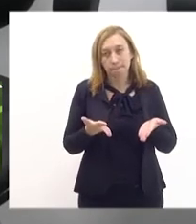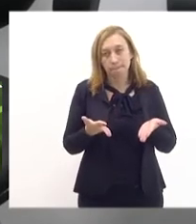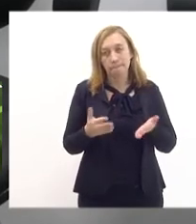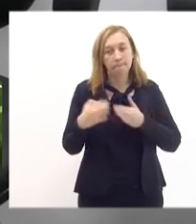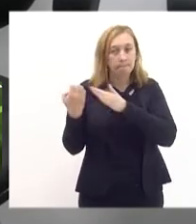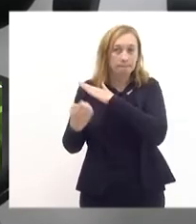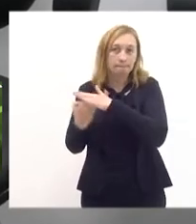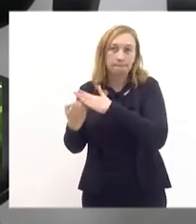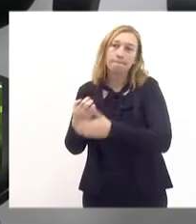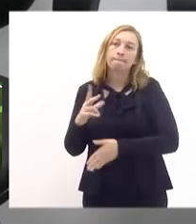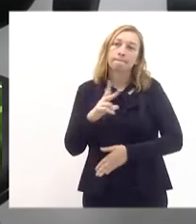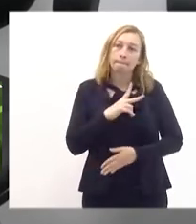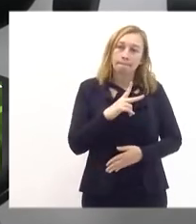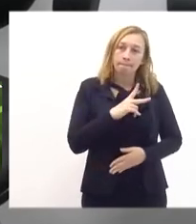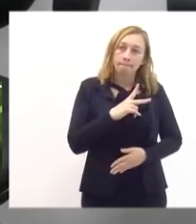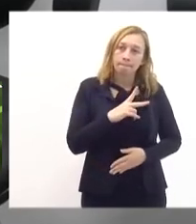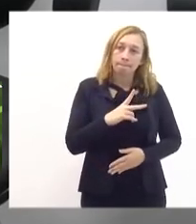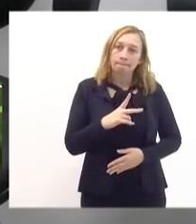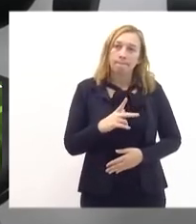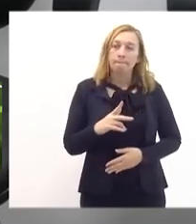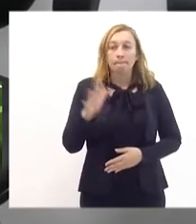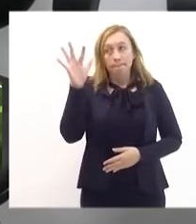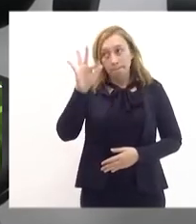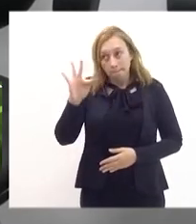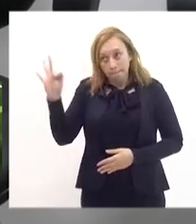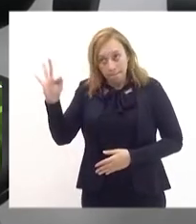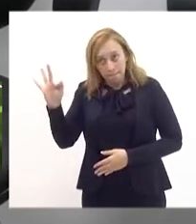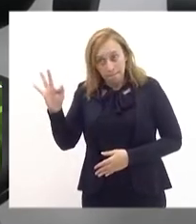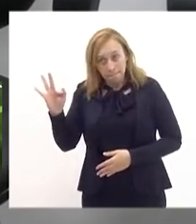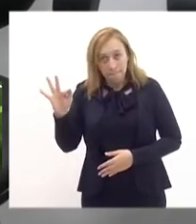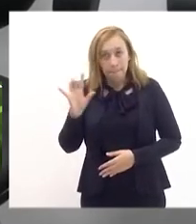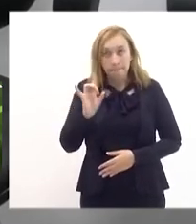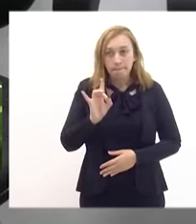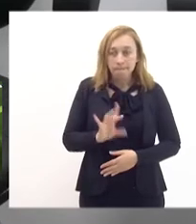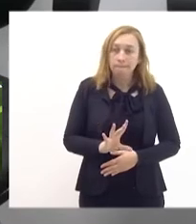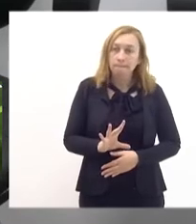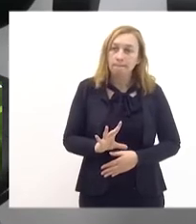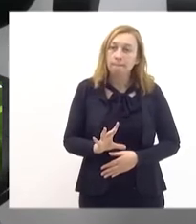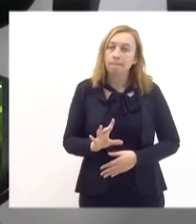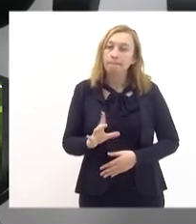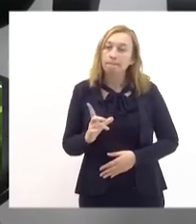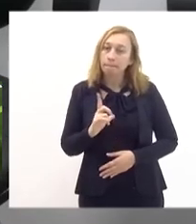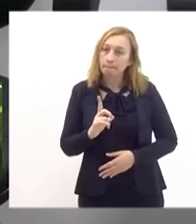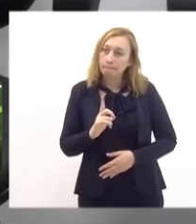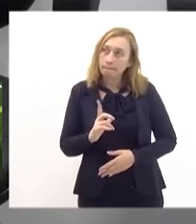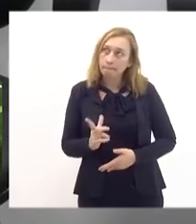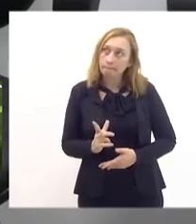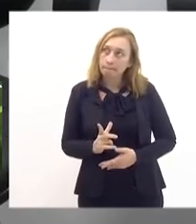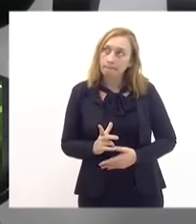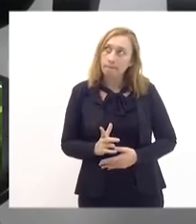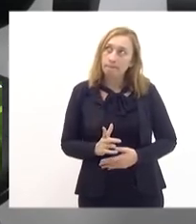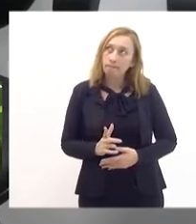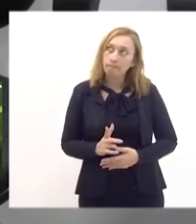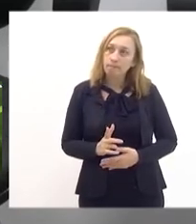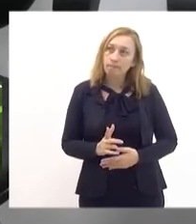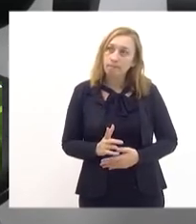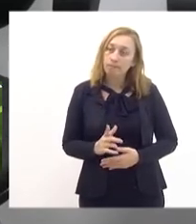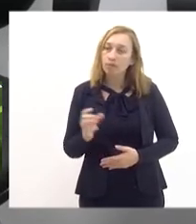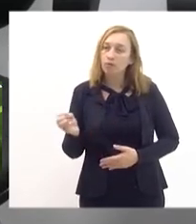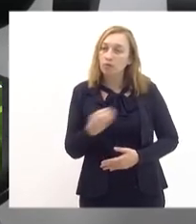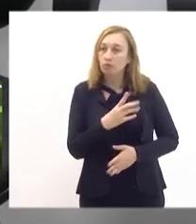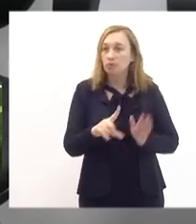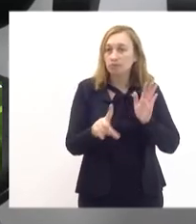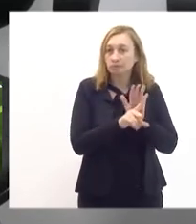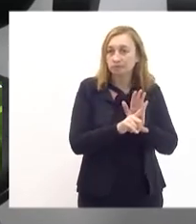as empresas privadas. Em âmbito federal, ele só passou a existir, quer dizer, passará a existir com a nova lei